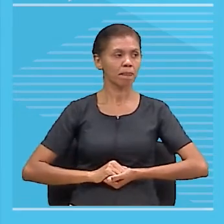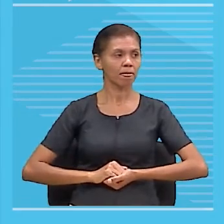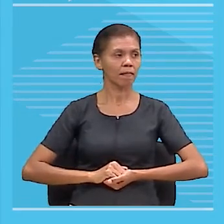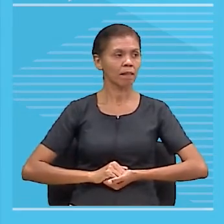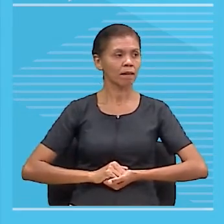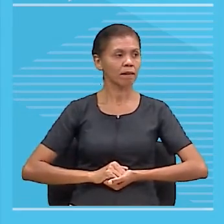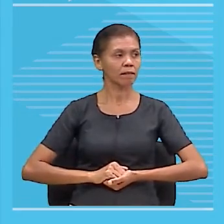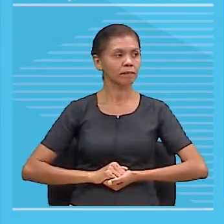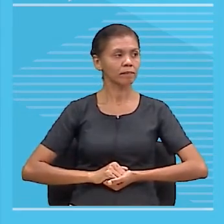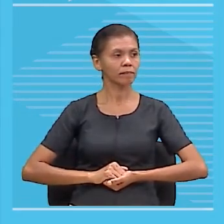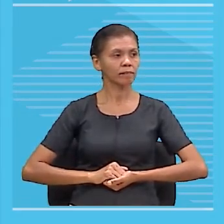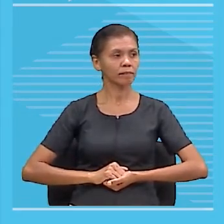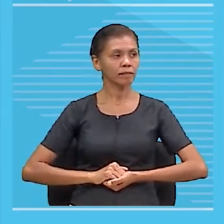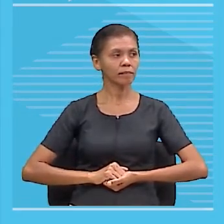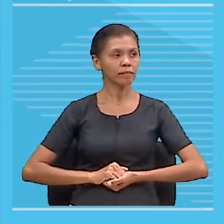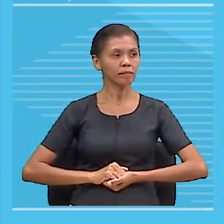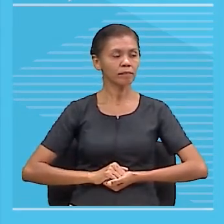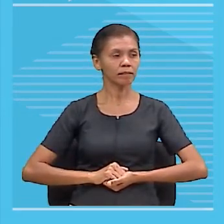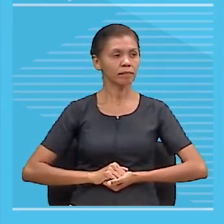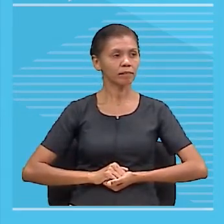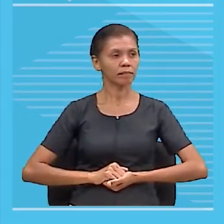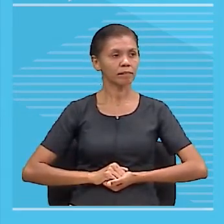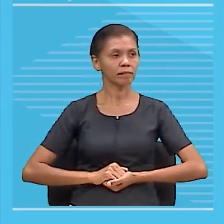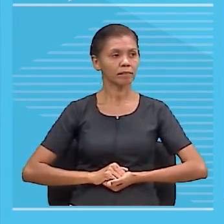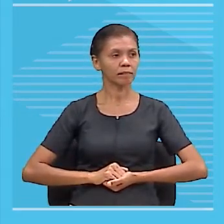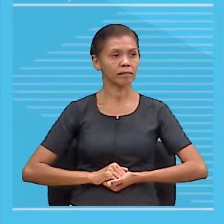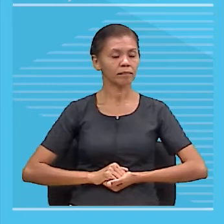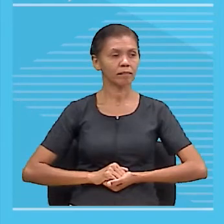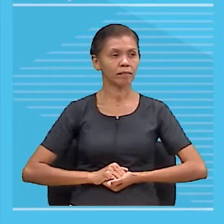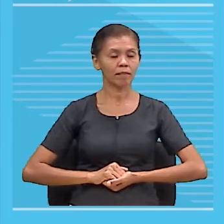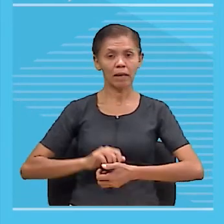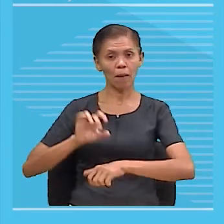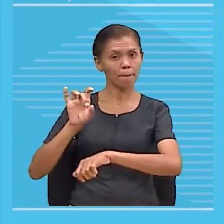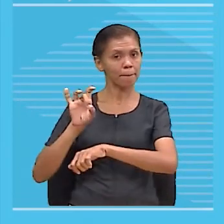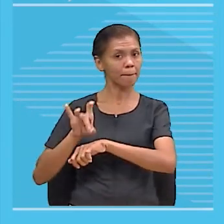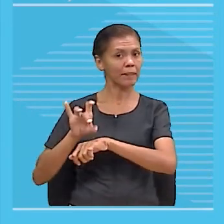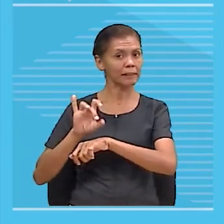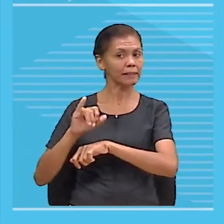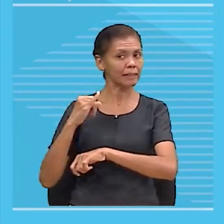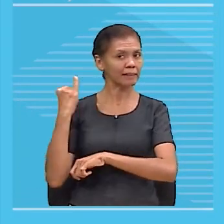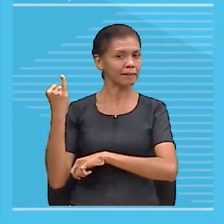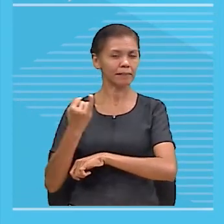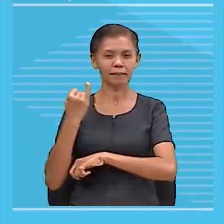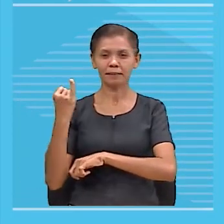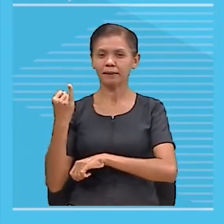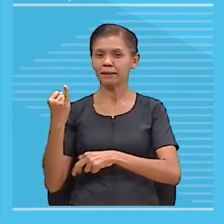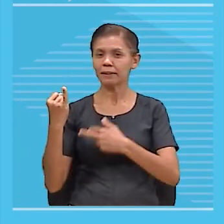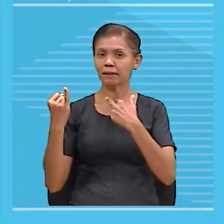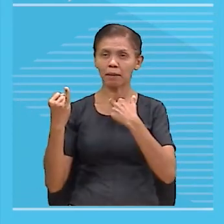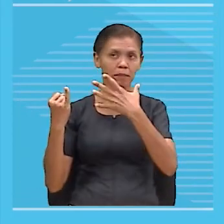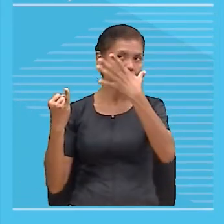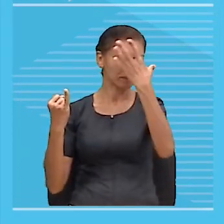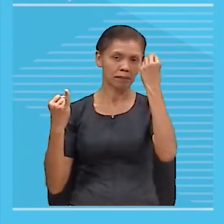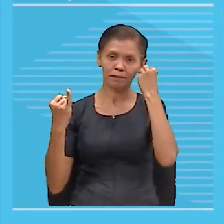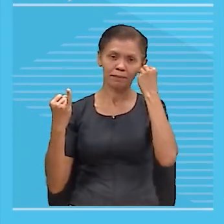Jovenzinhos, não esqueça dessa dica que toda questão que eu faço, que